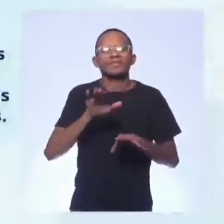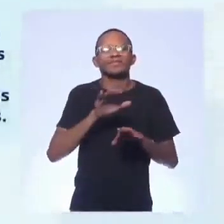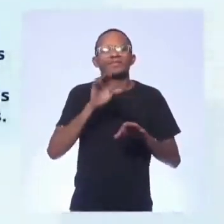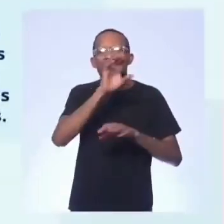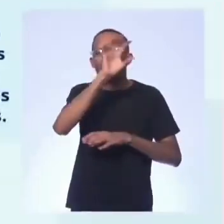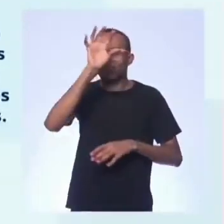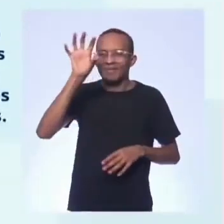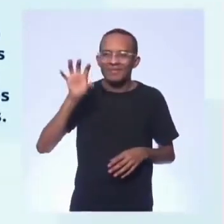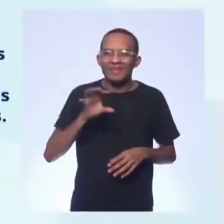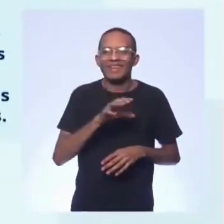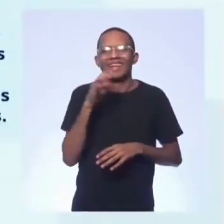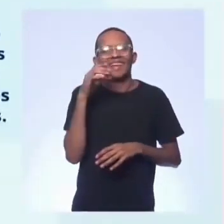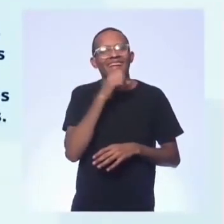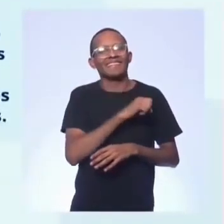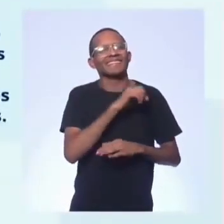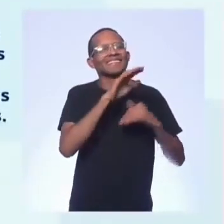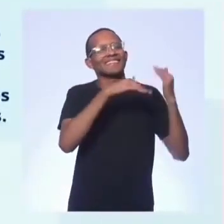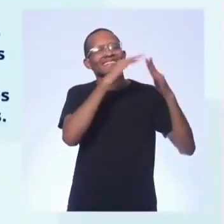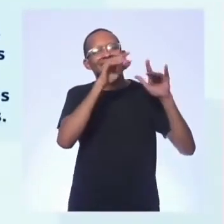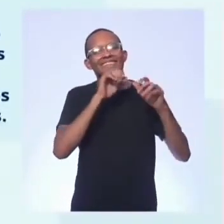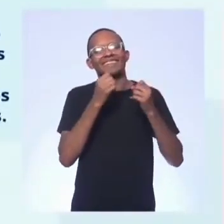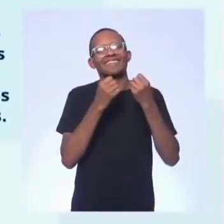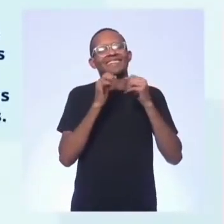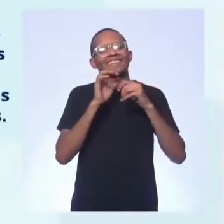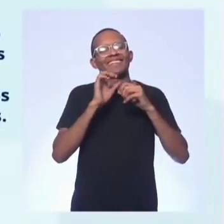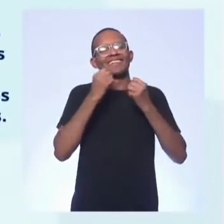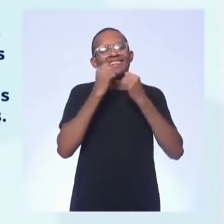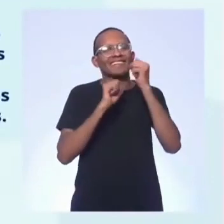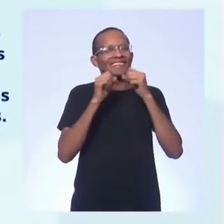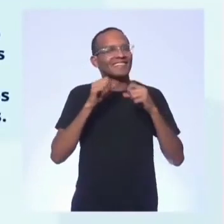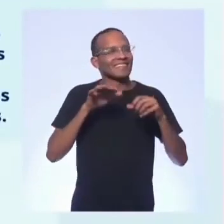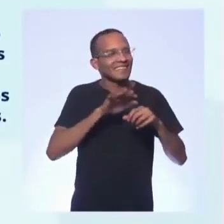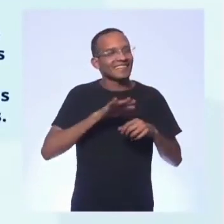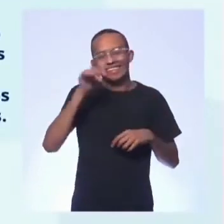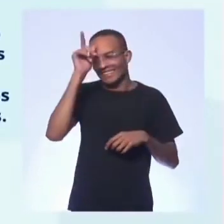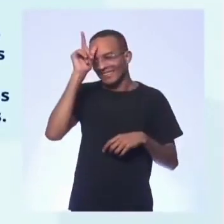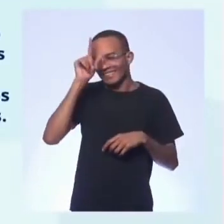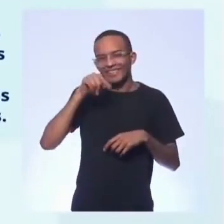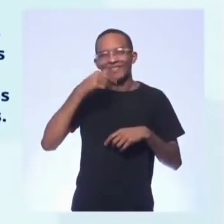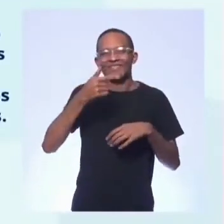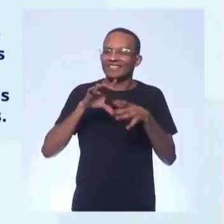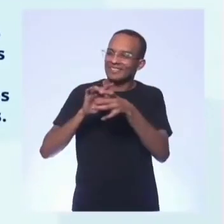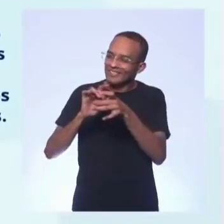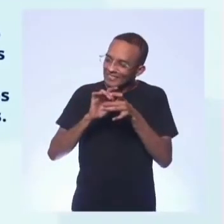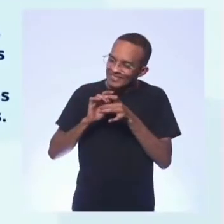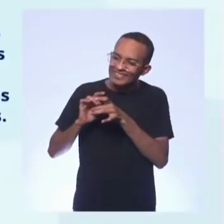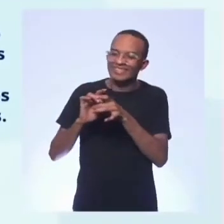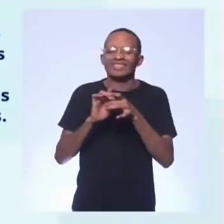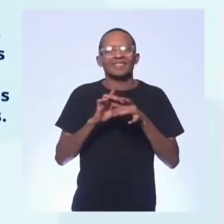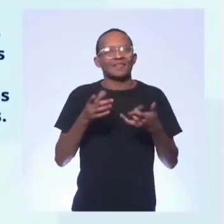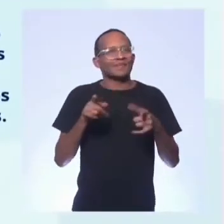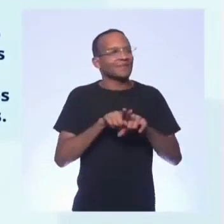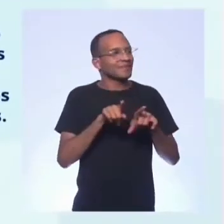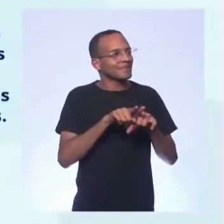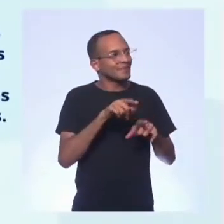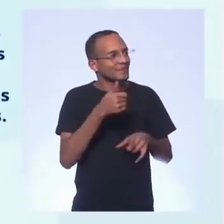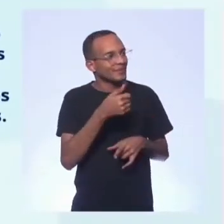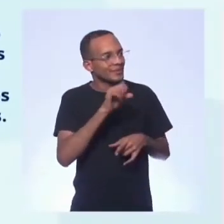infográfico. Rápido crescimento industrial da Alemanha após a sua unificação